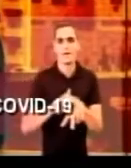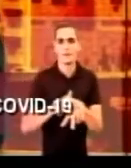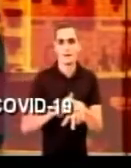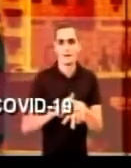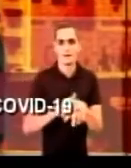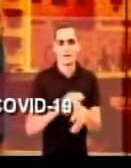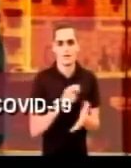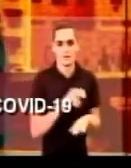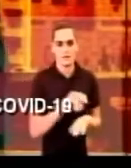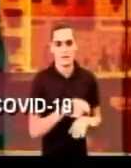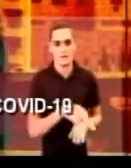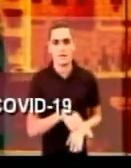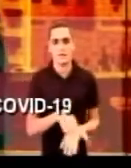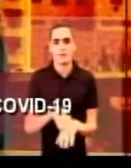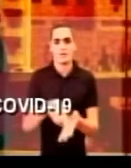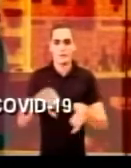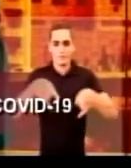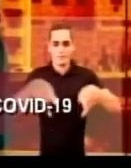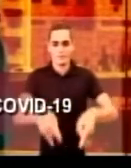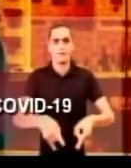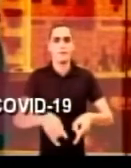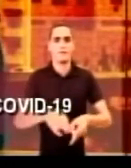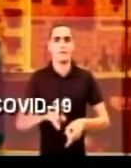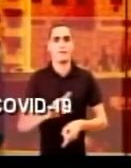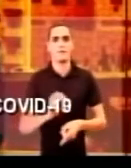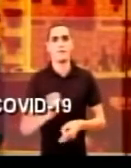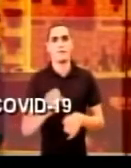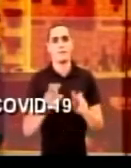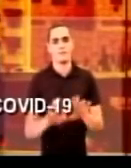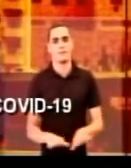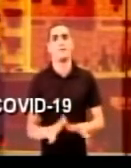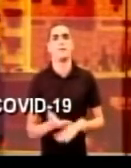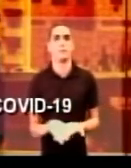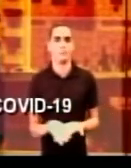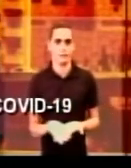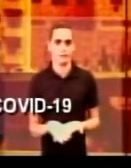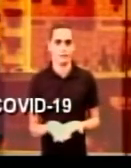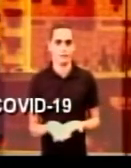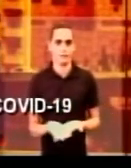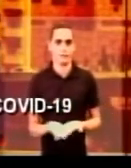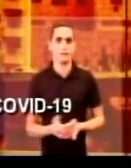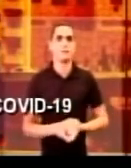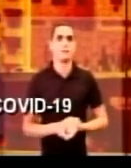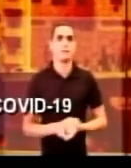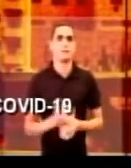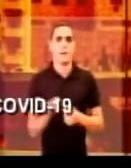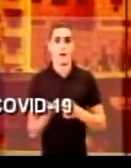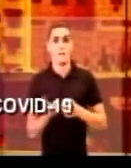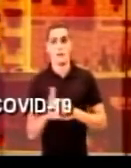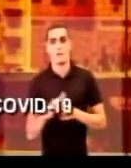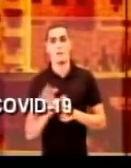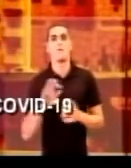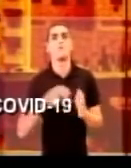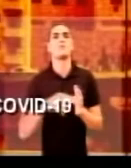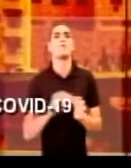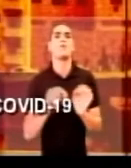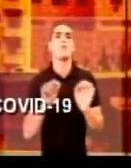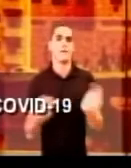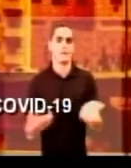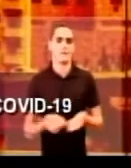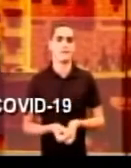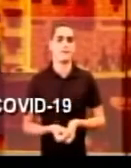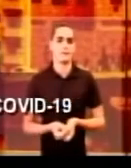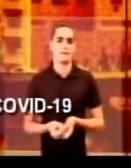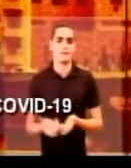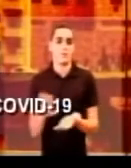seja, a médio prazo, a nossa ocupação hospitalar vai cair. Ela vai cair.